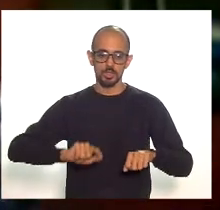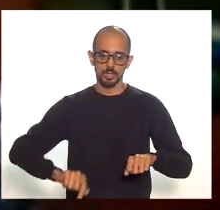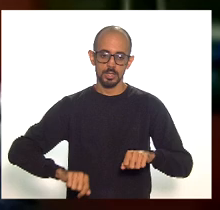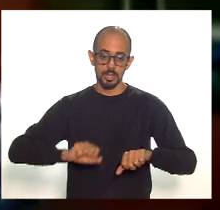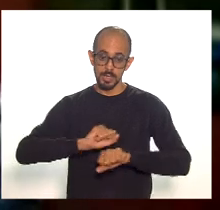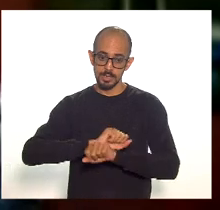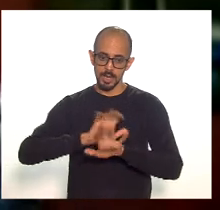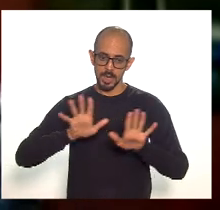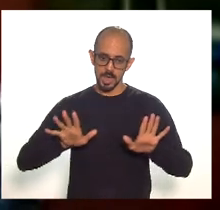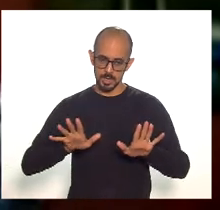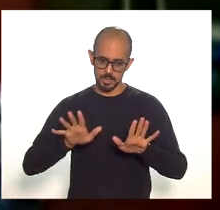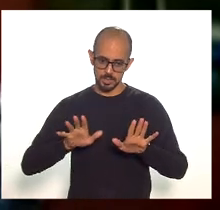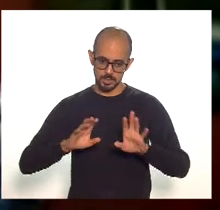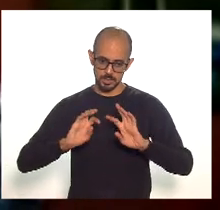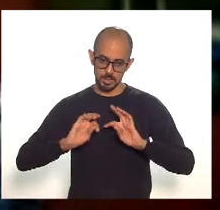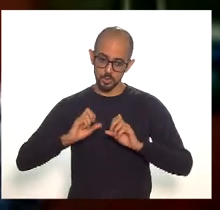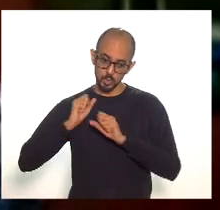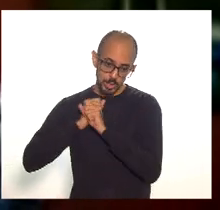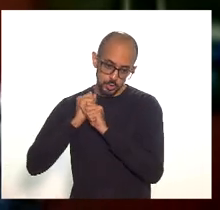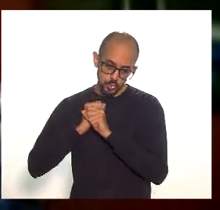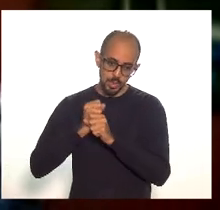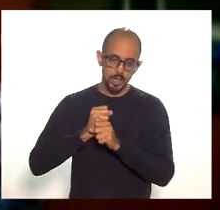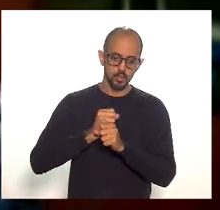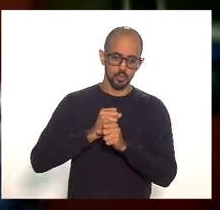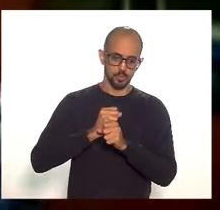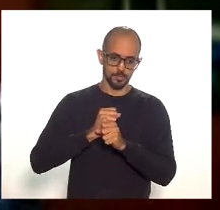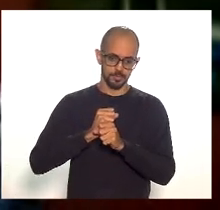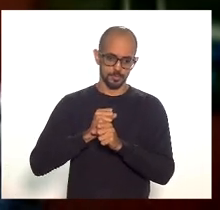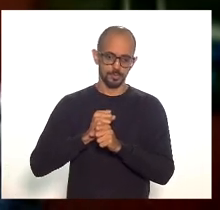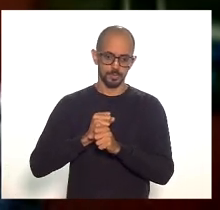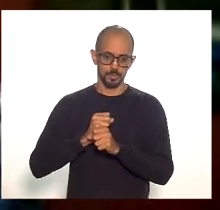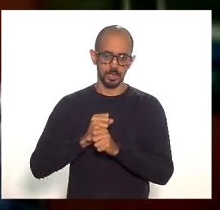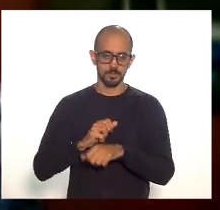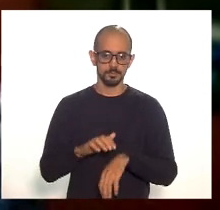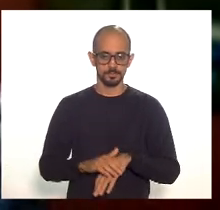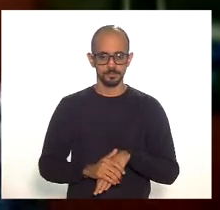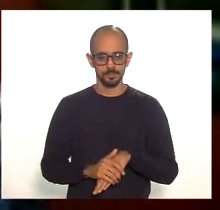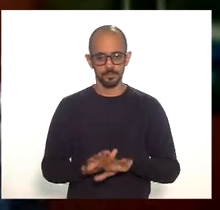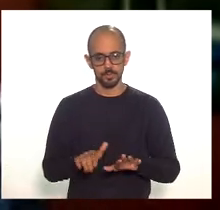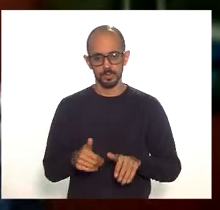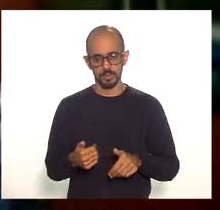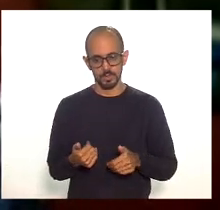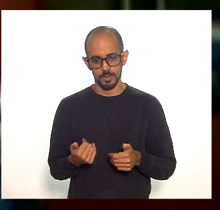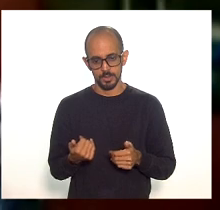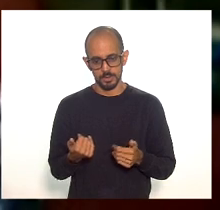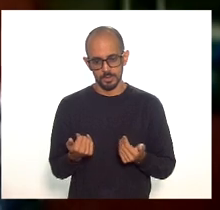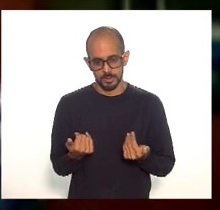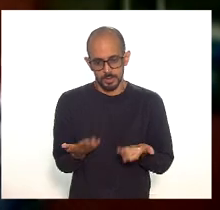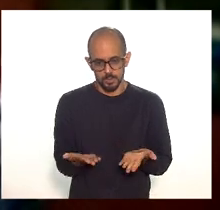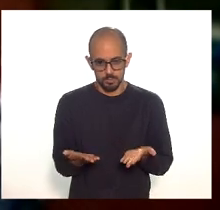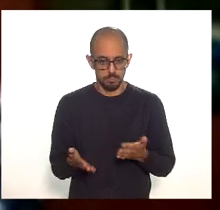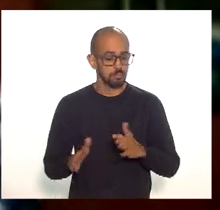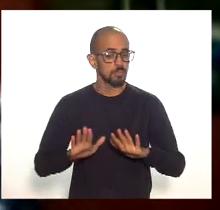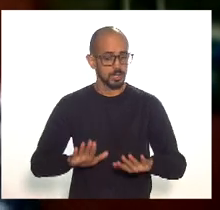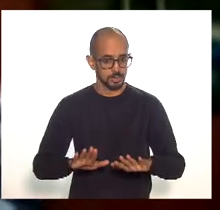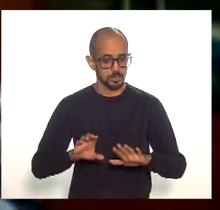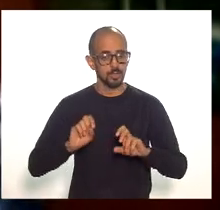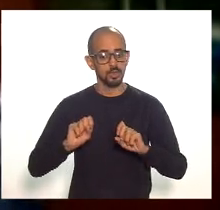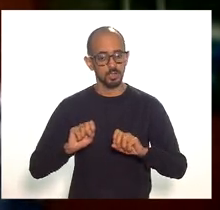transparência durante todo o correr do ano. Todo o correr do ano. De maneira que, de qualquer maneira,